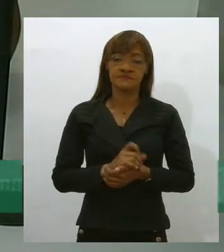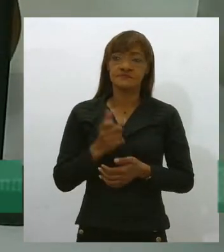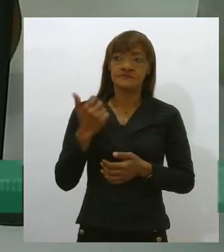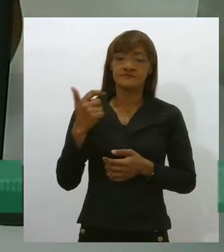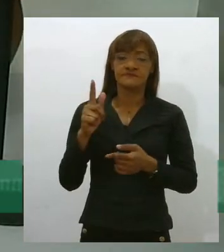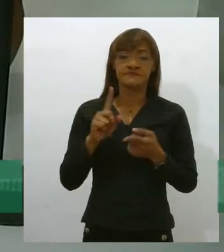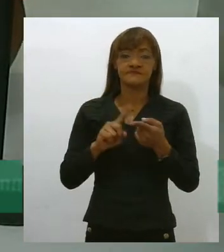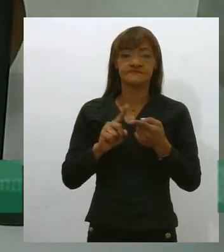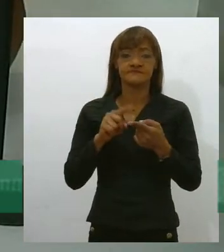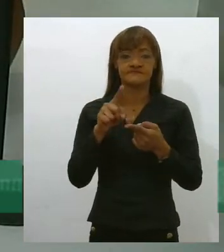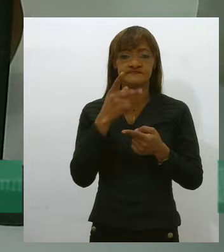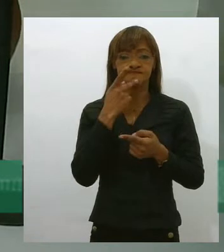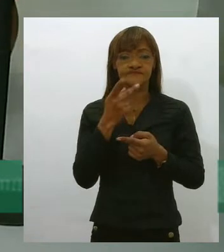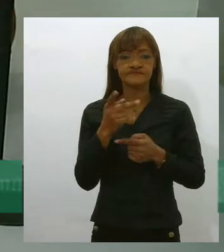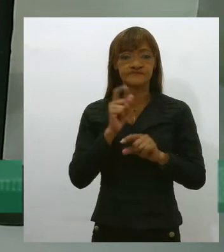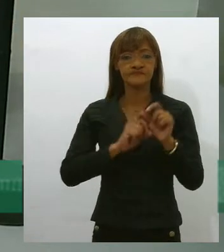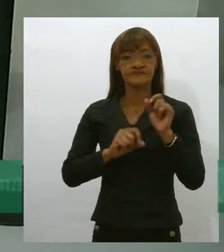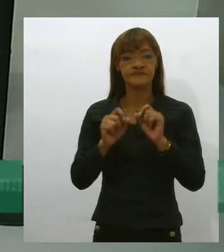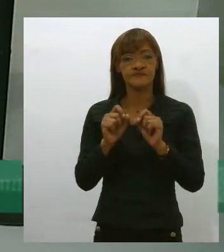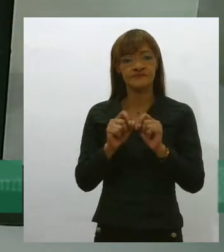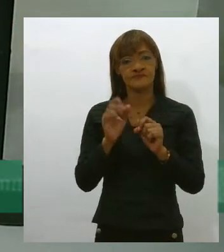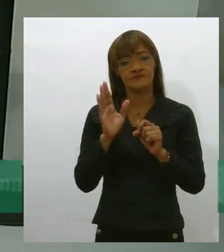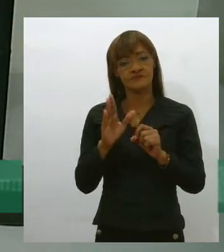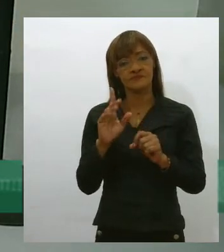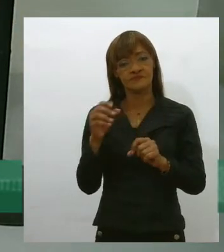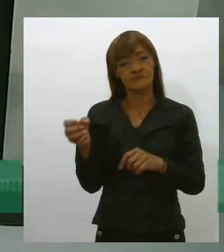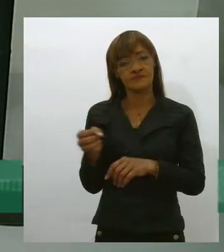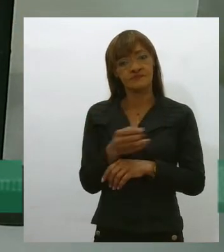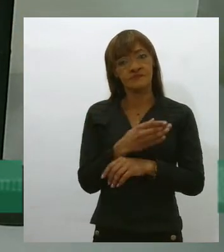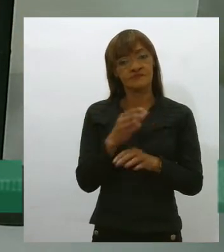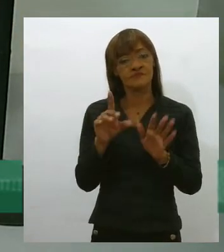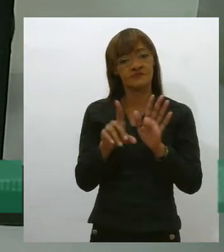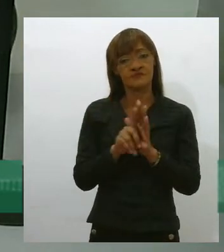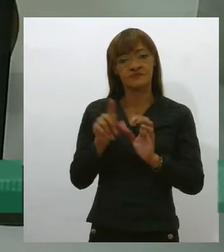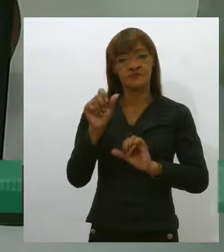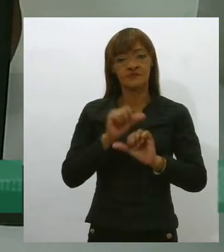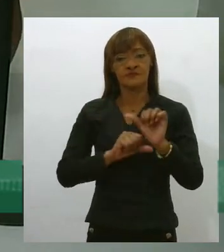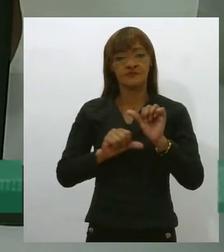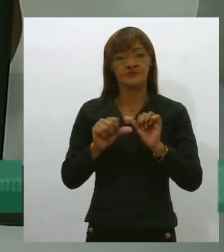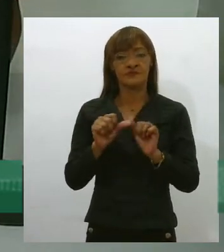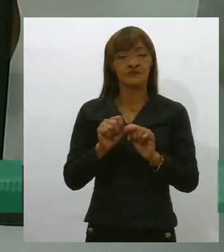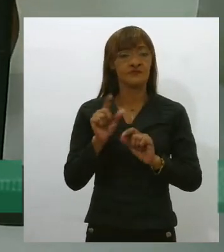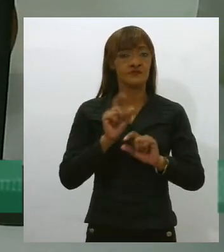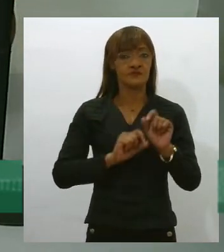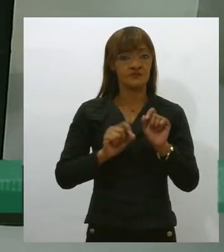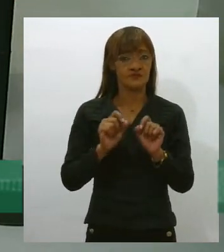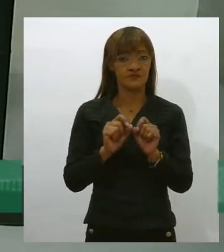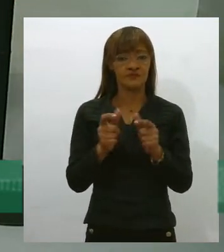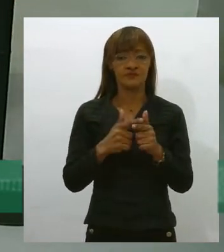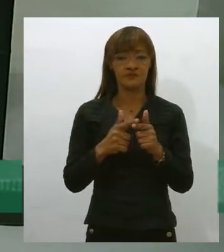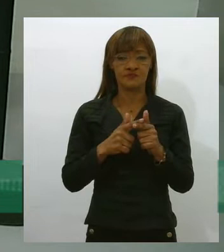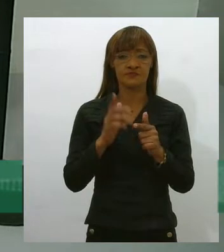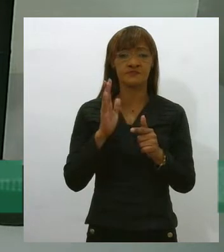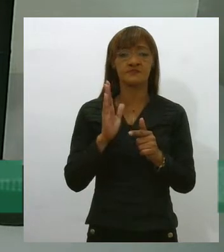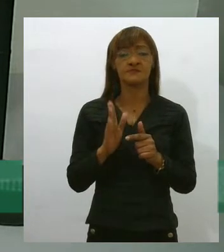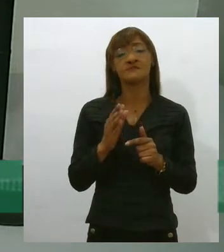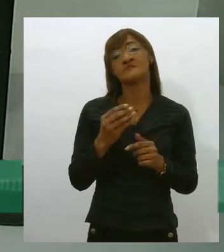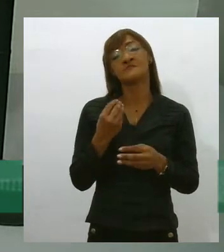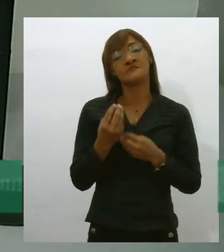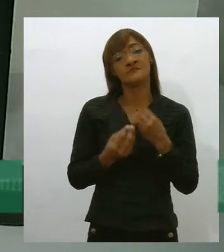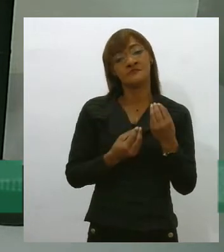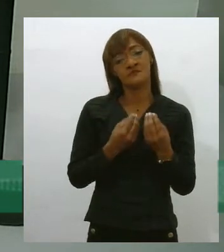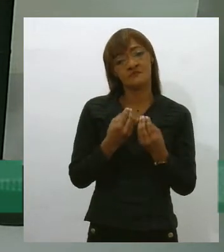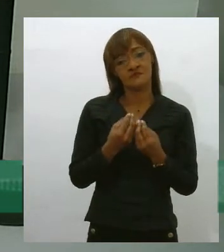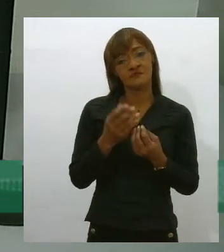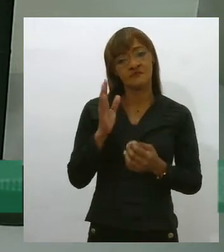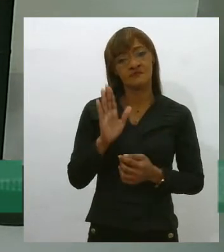conceito de Publicidade né a nova lei também muda esse conceito né de produtos e serviços de produção de ir promoção da imagem